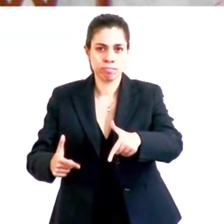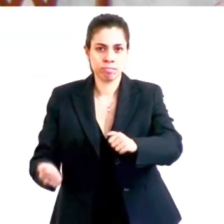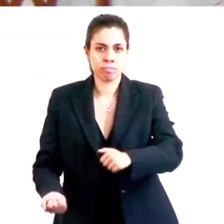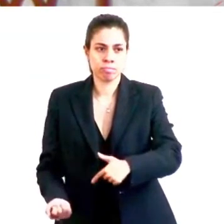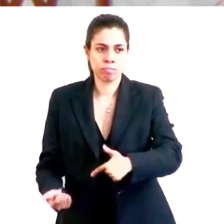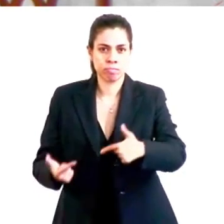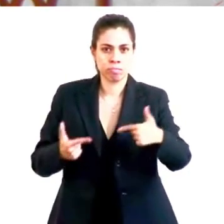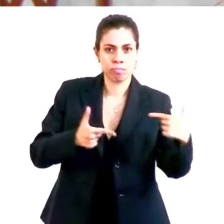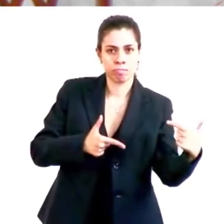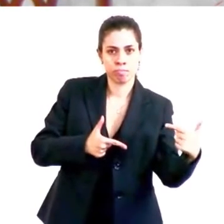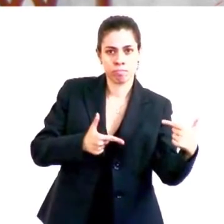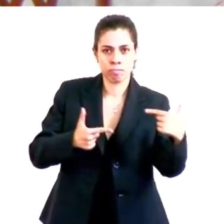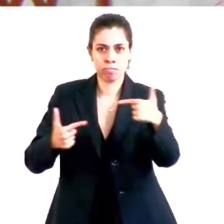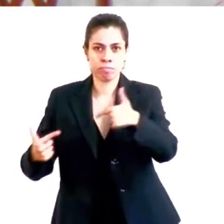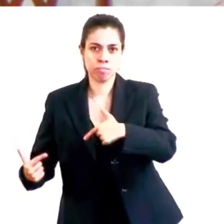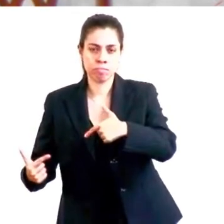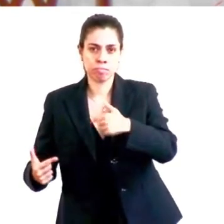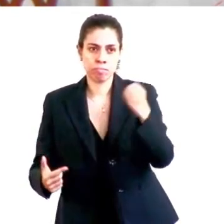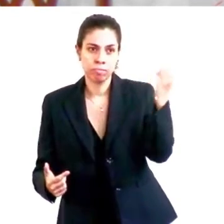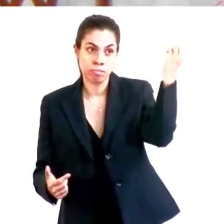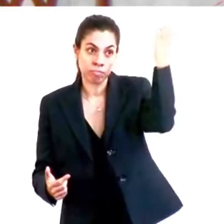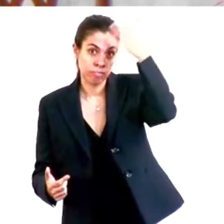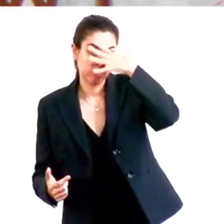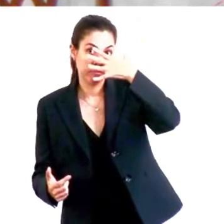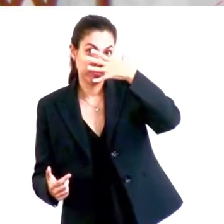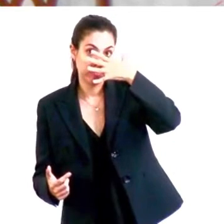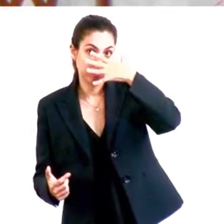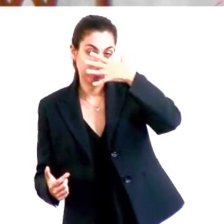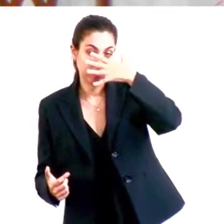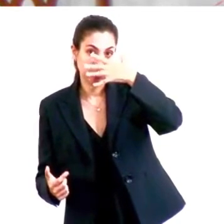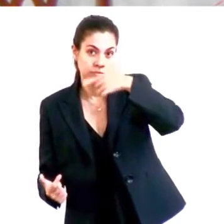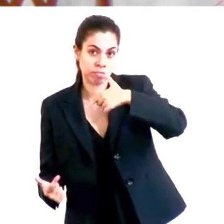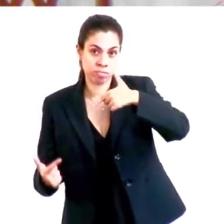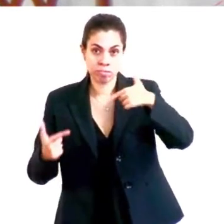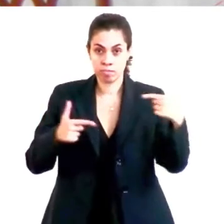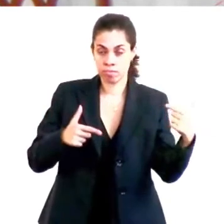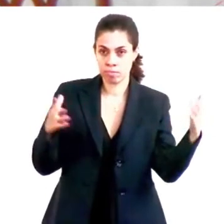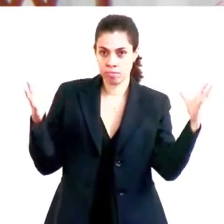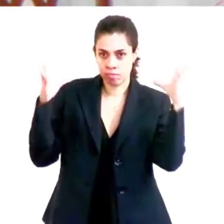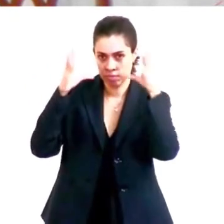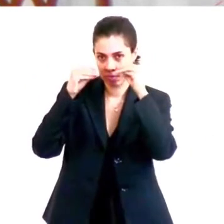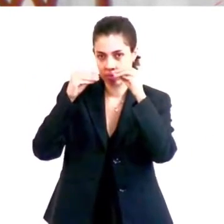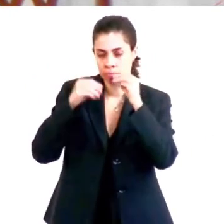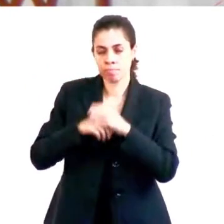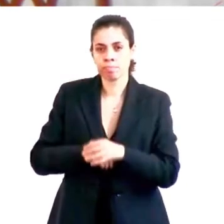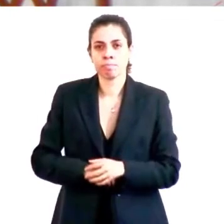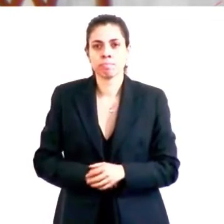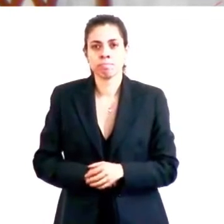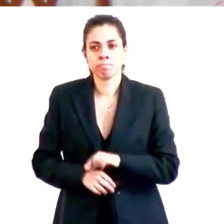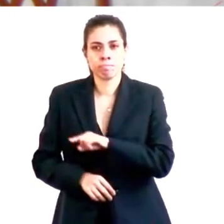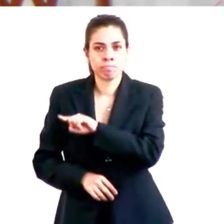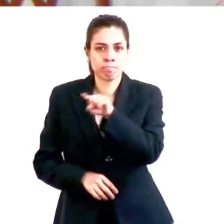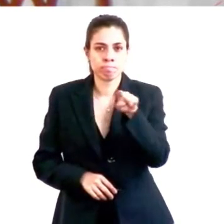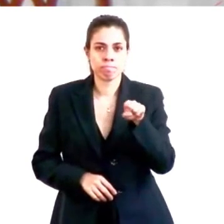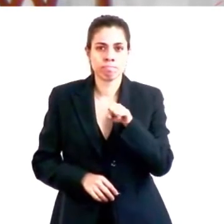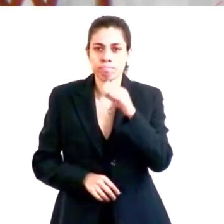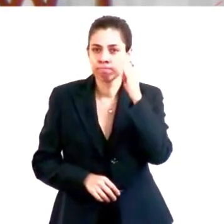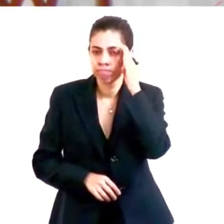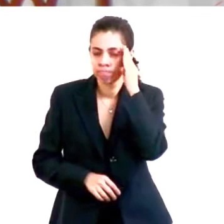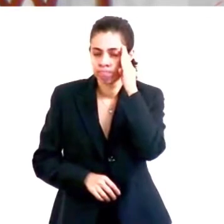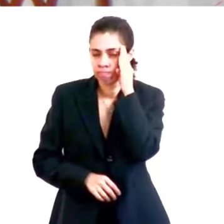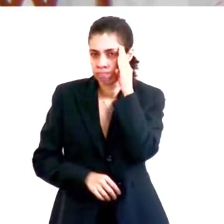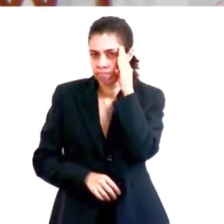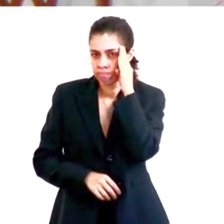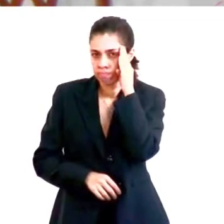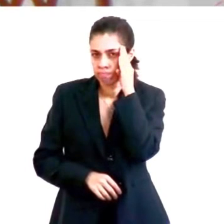luz e trevas. Por isso, faça uma avaliação em sua vida com Deus.